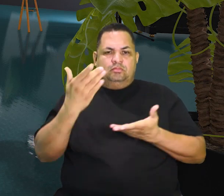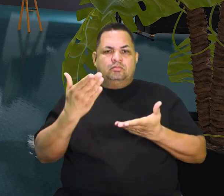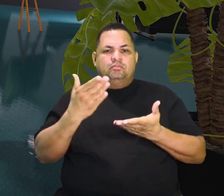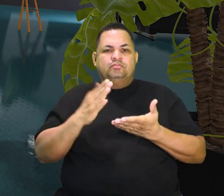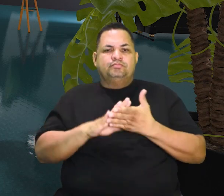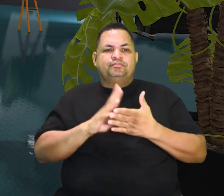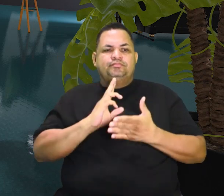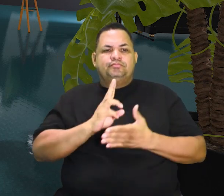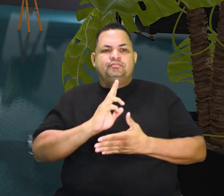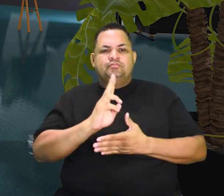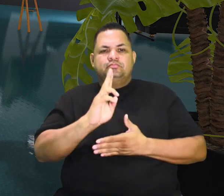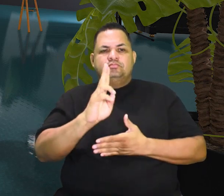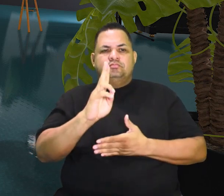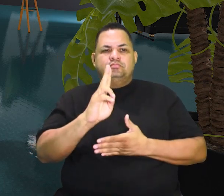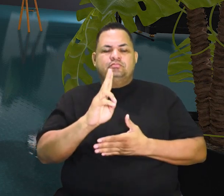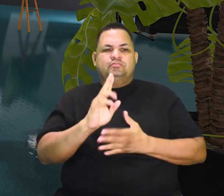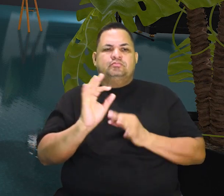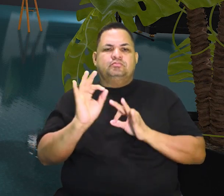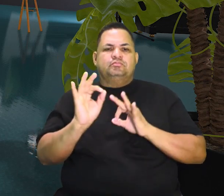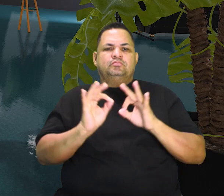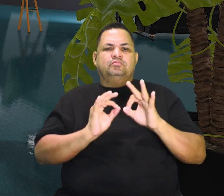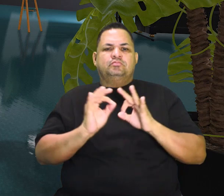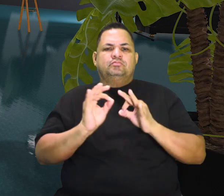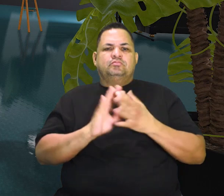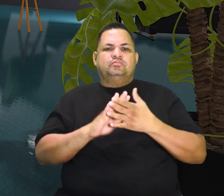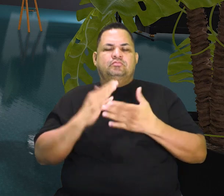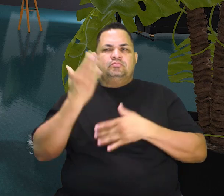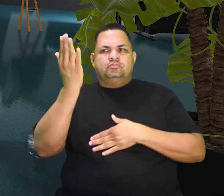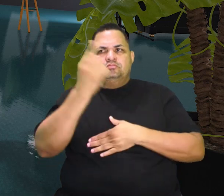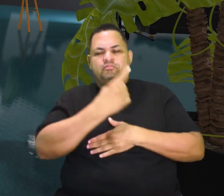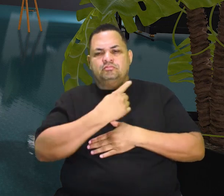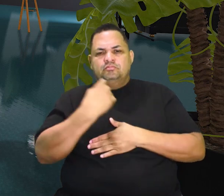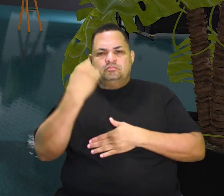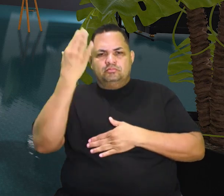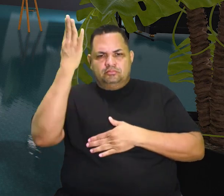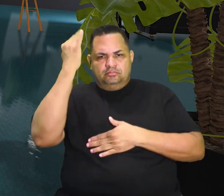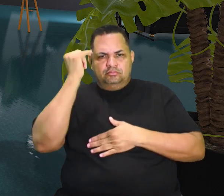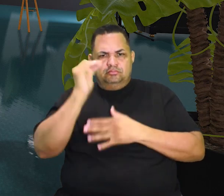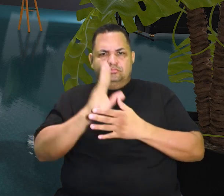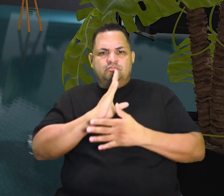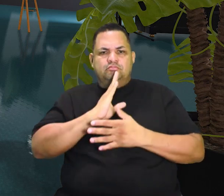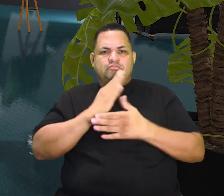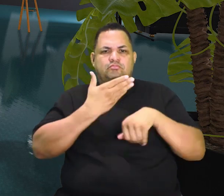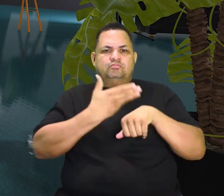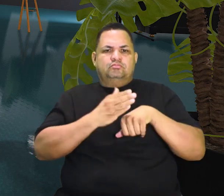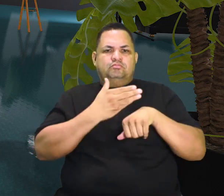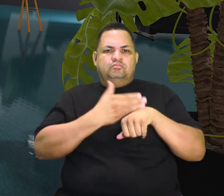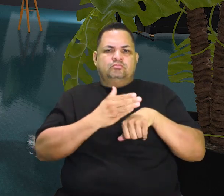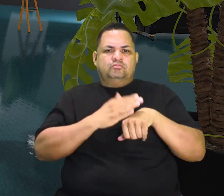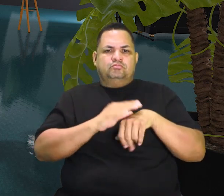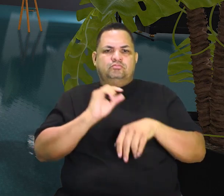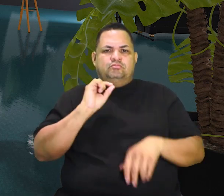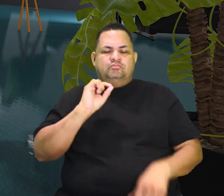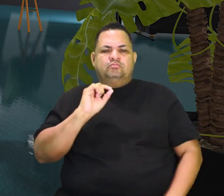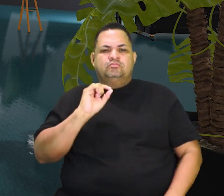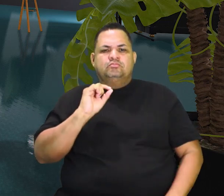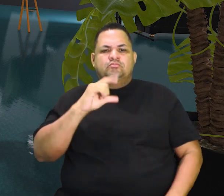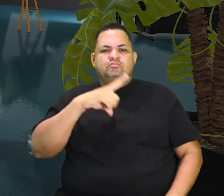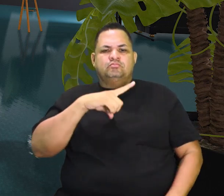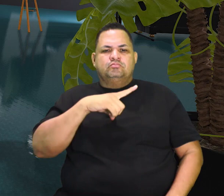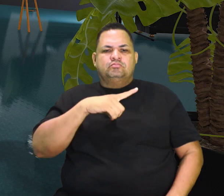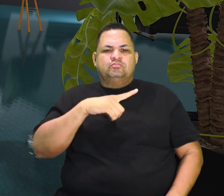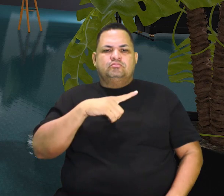é manter, né, os nossos saberes, reconhecer as nossas práticas,